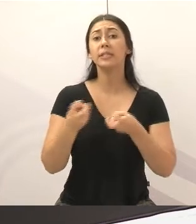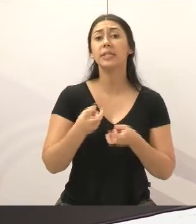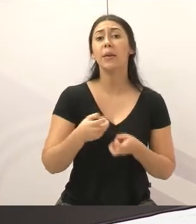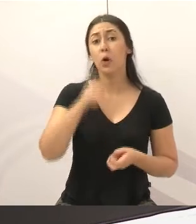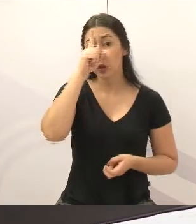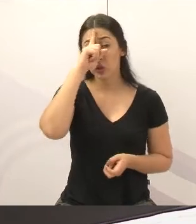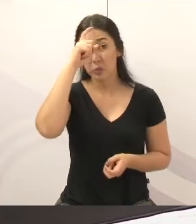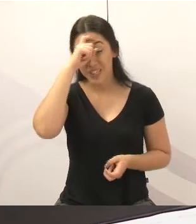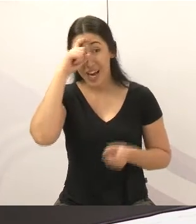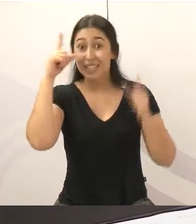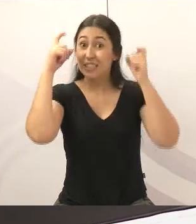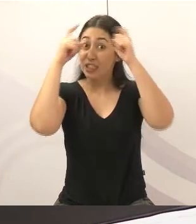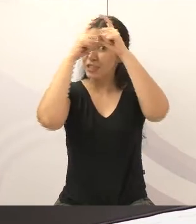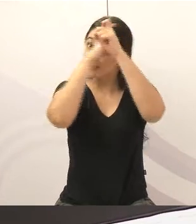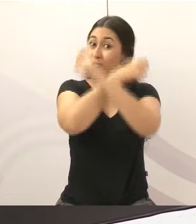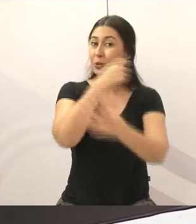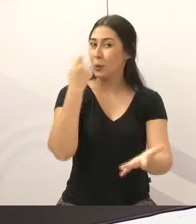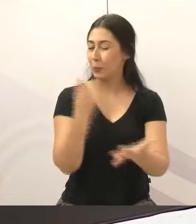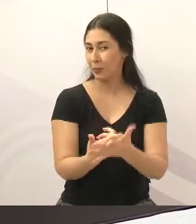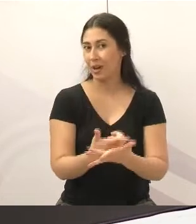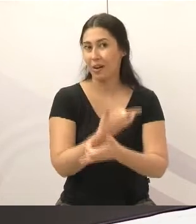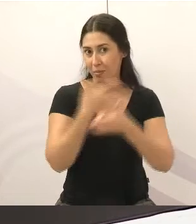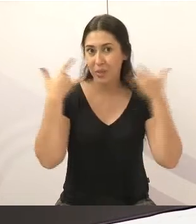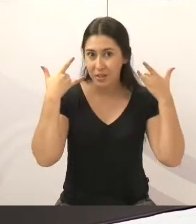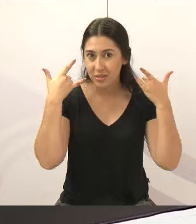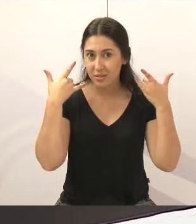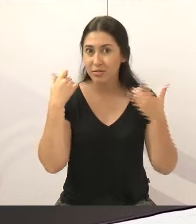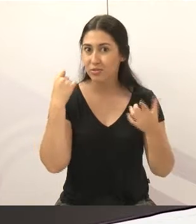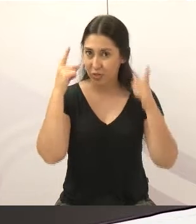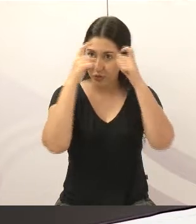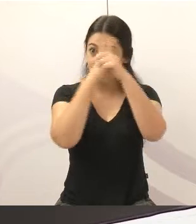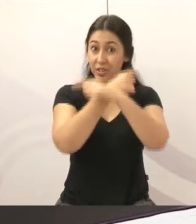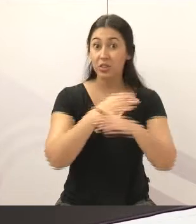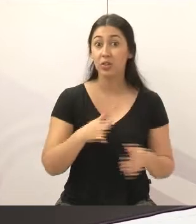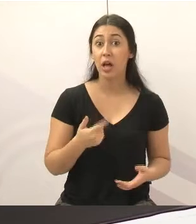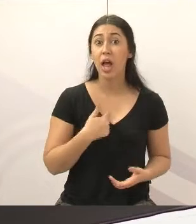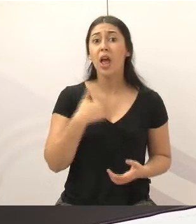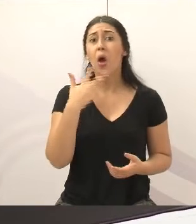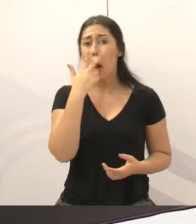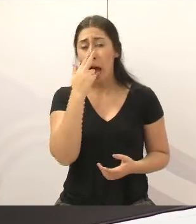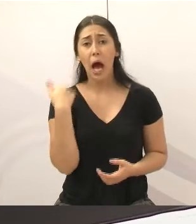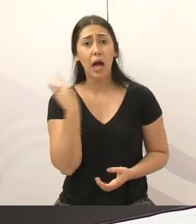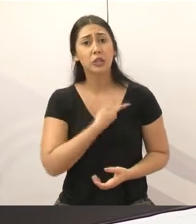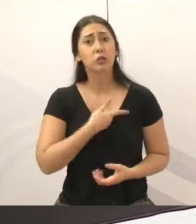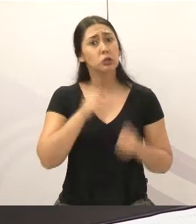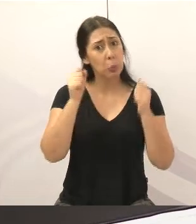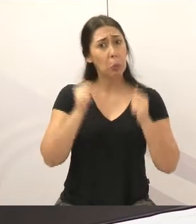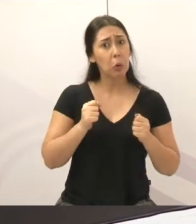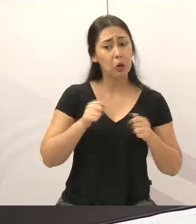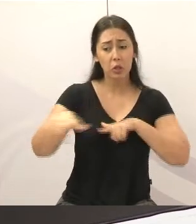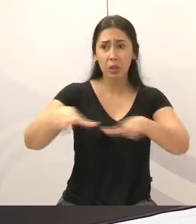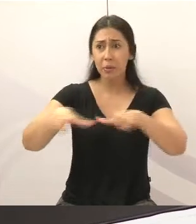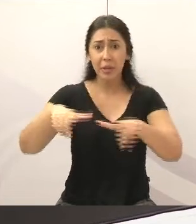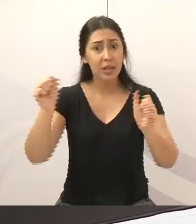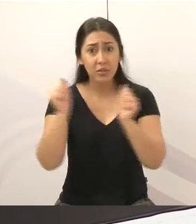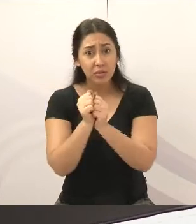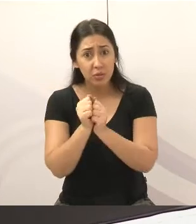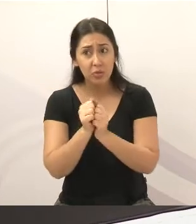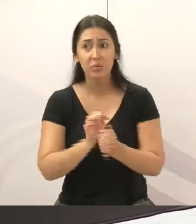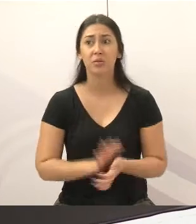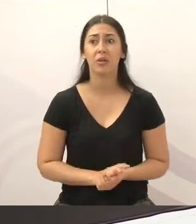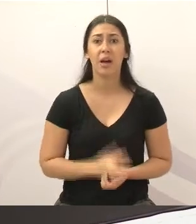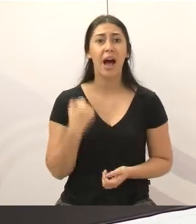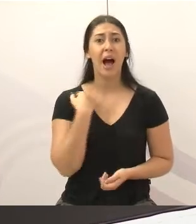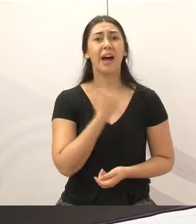para estar comprando esses EPIs. Eu acho que assim, vamos trabalhar junto. A gente tem que